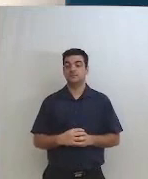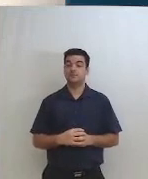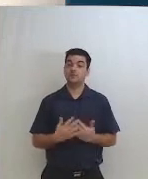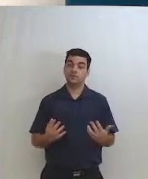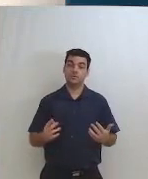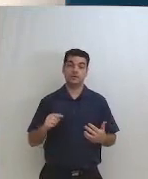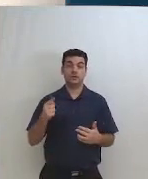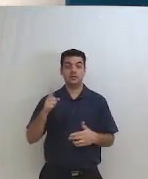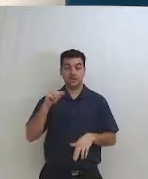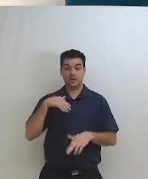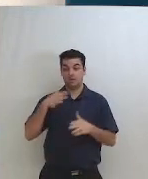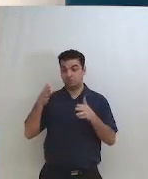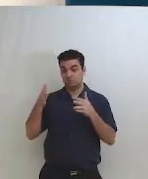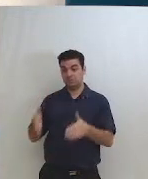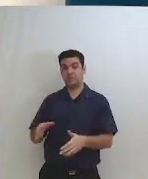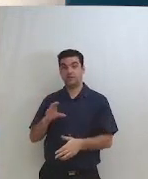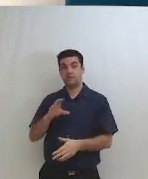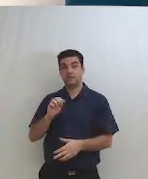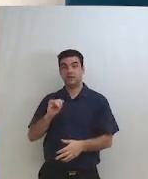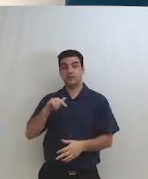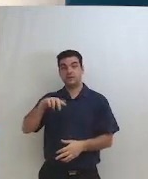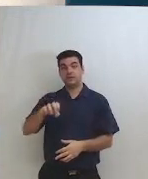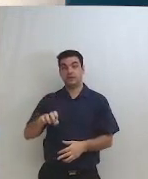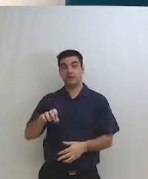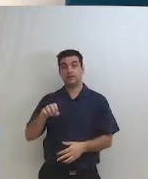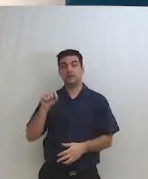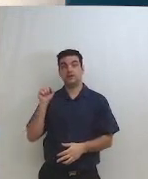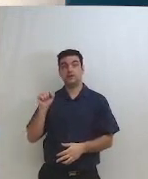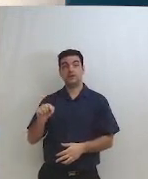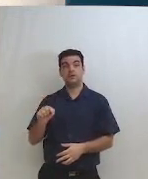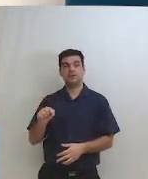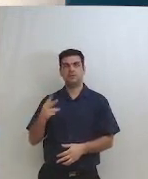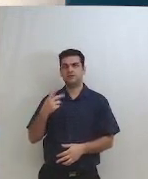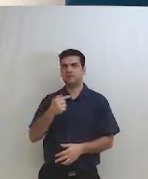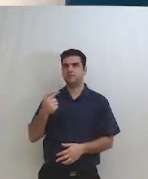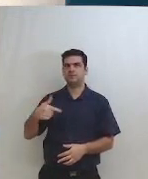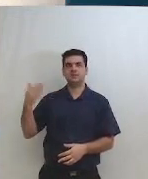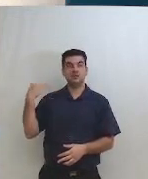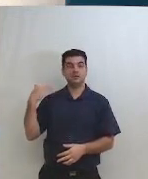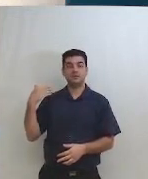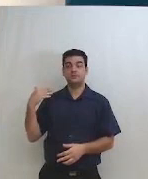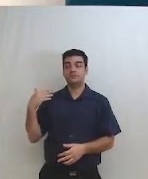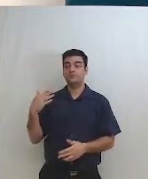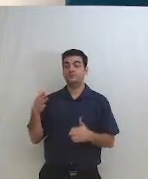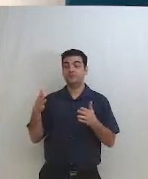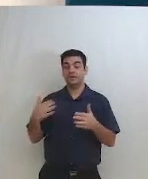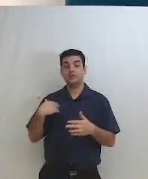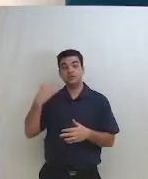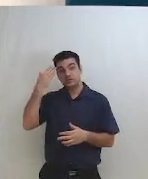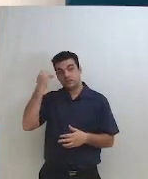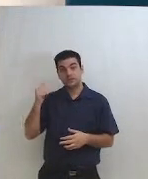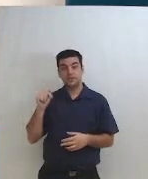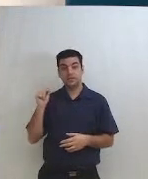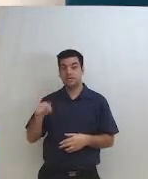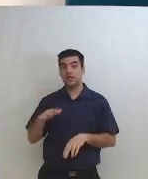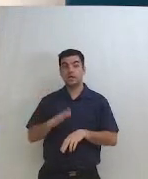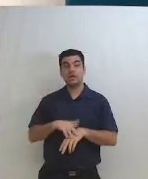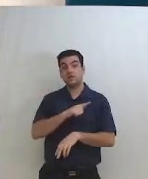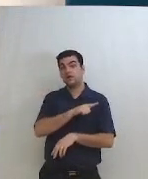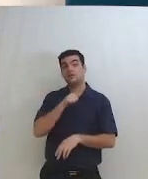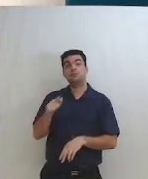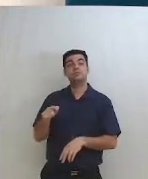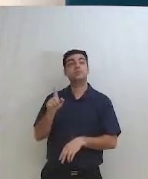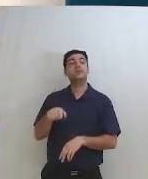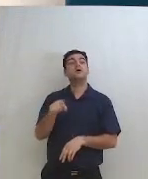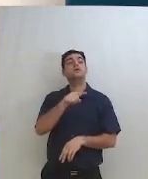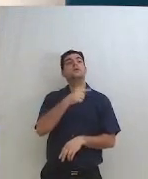de Kaique, em 21 de 8, próximo passado, a declarante veio a saber que o autor do disparo seria o indivíduo conhecido